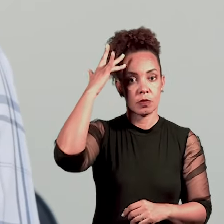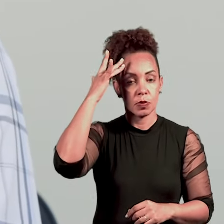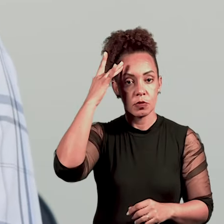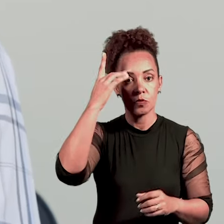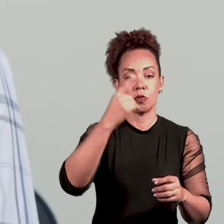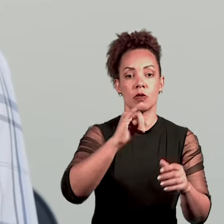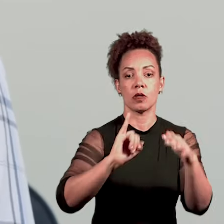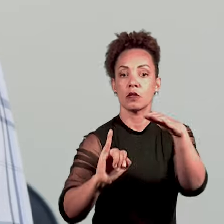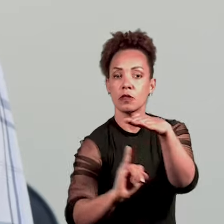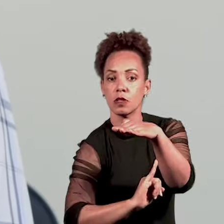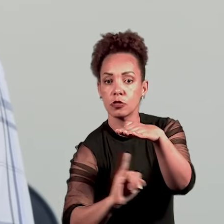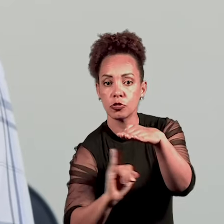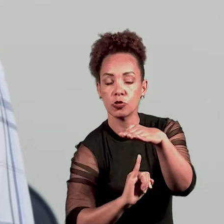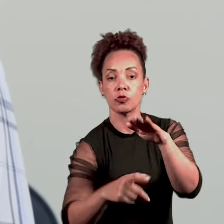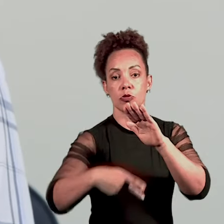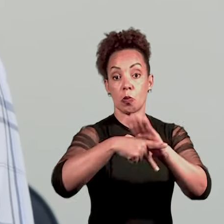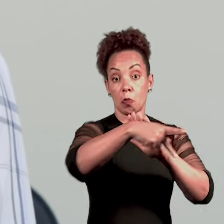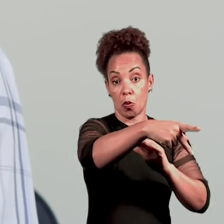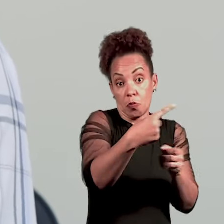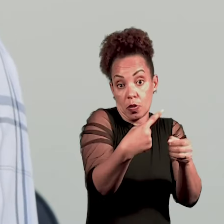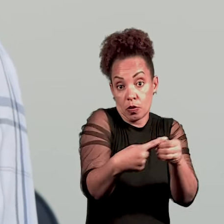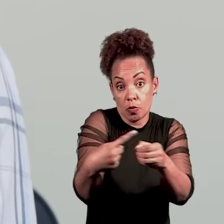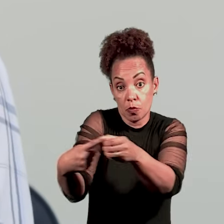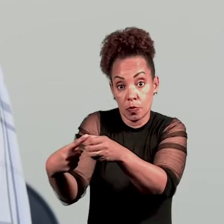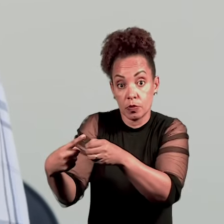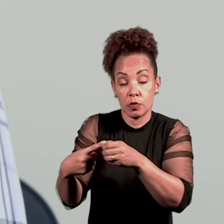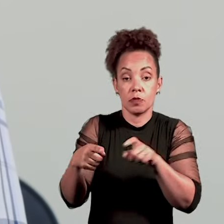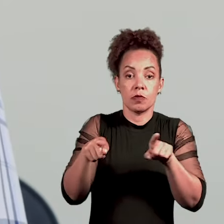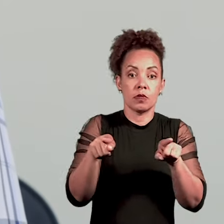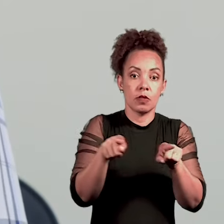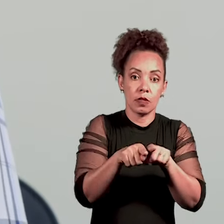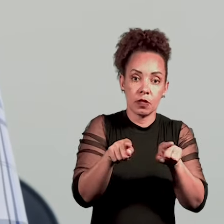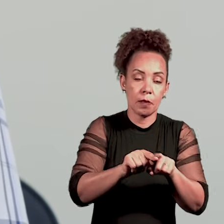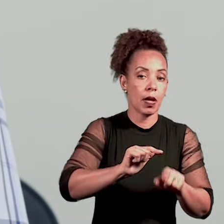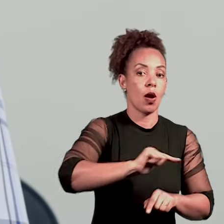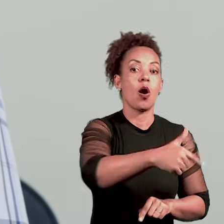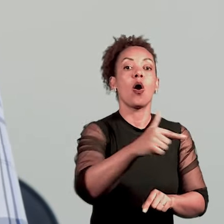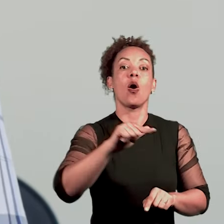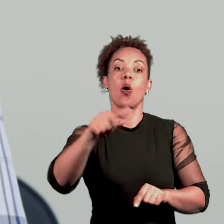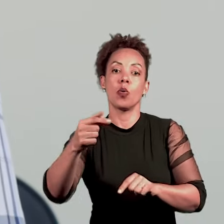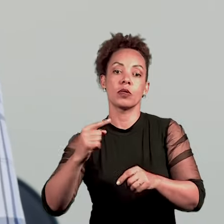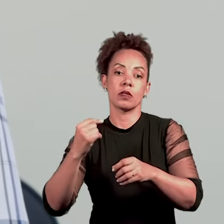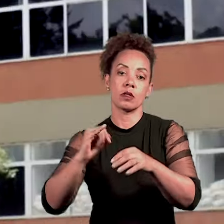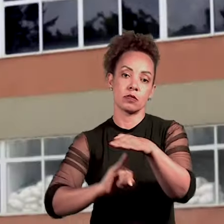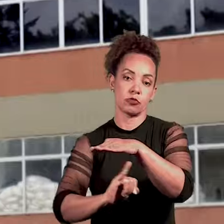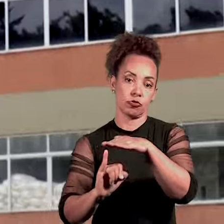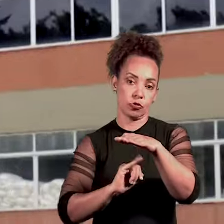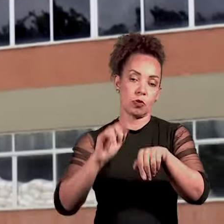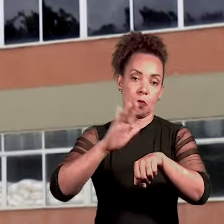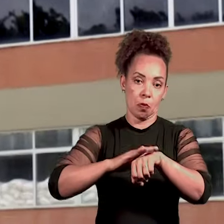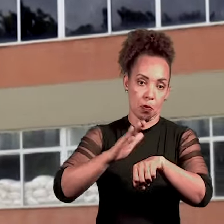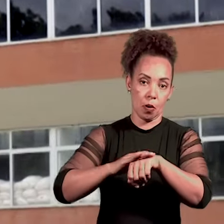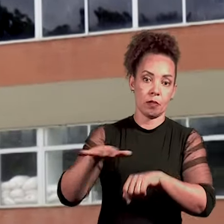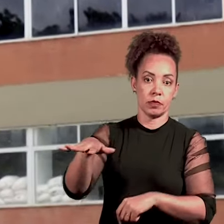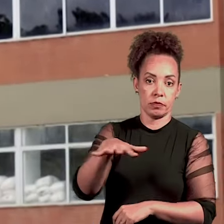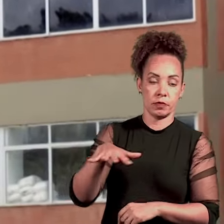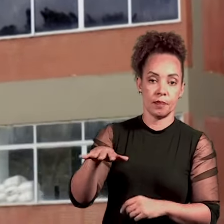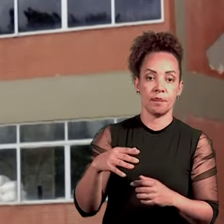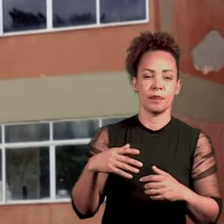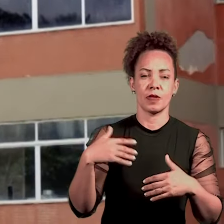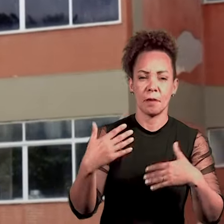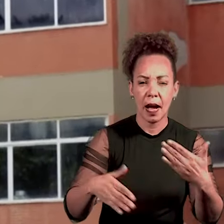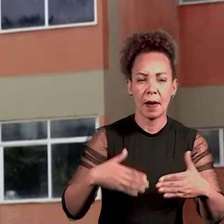instituições dos municípios, né? E em outras instituições aqui da regional. Isso está acontecendo, crescendo,